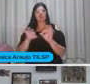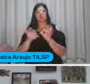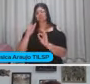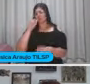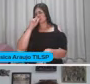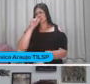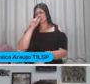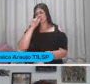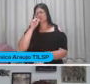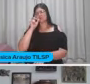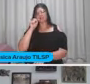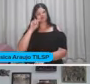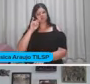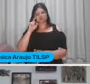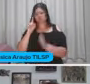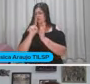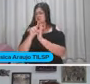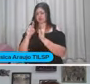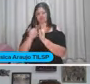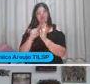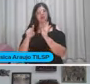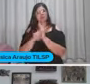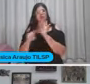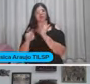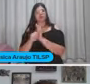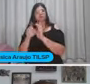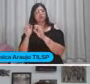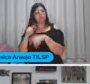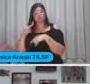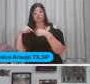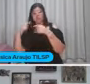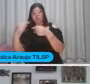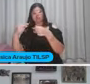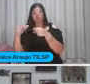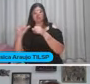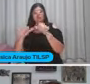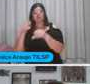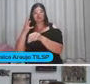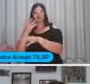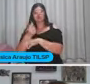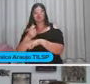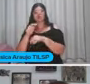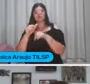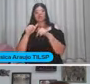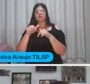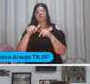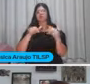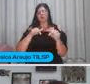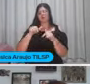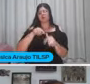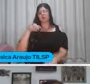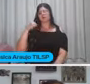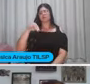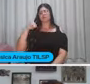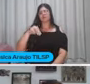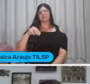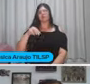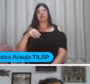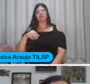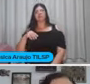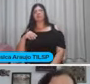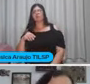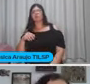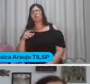Se não tiver pergunta Ele vira um projeto multidisciplinar Eu vou fazer trabalhinhos Com a matemática Com o volume de